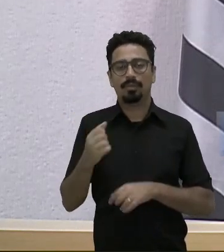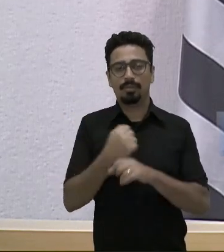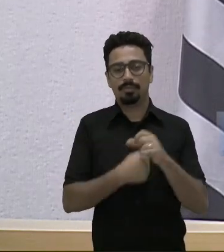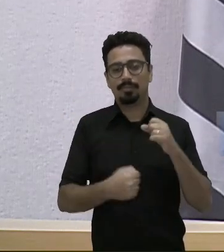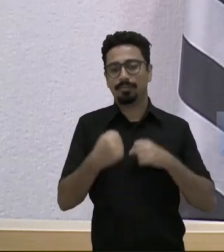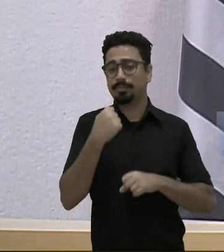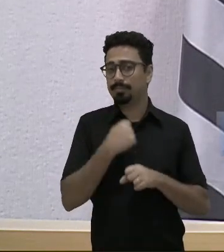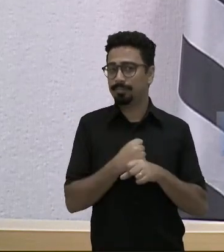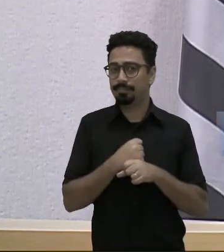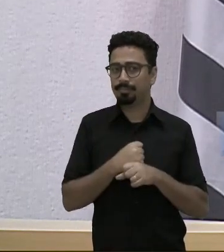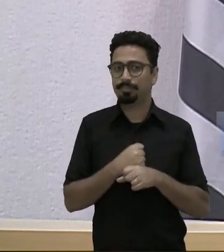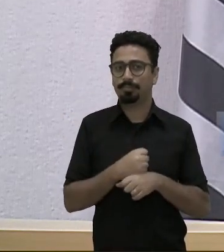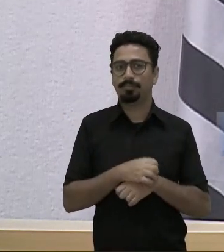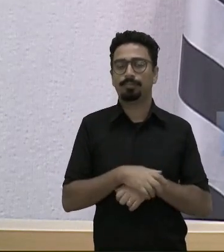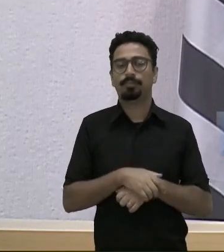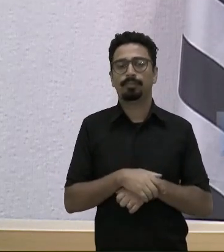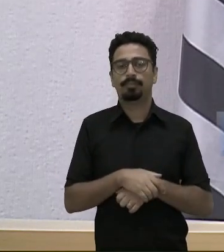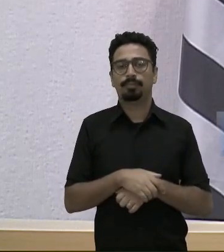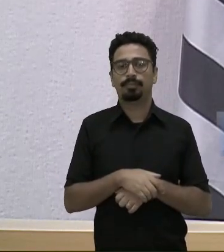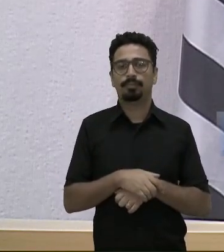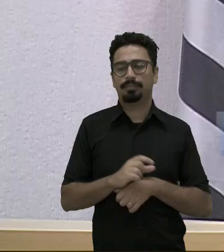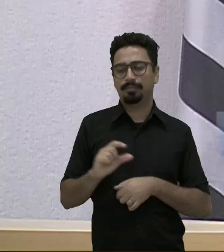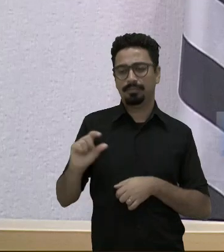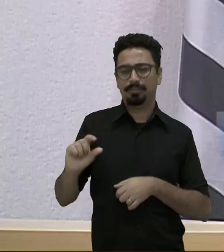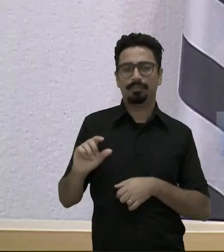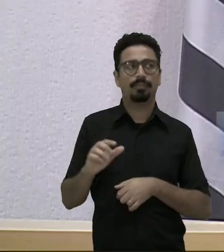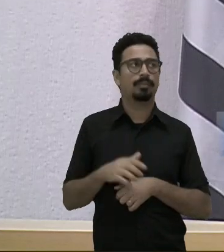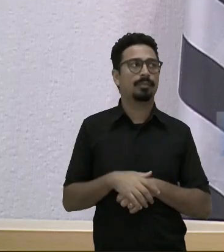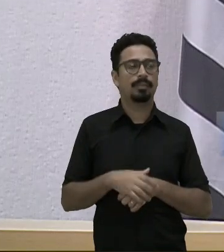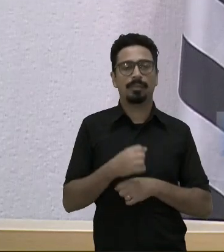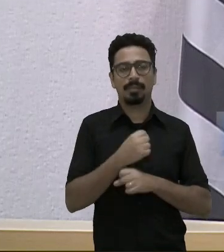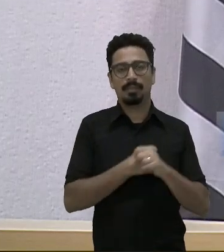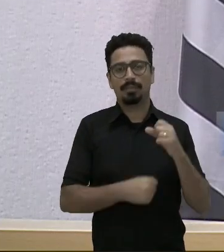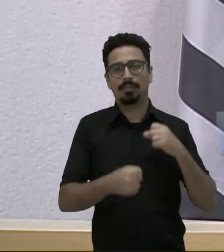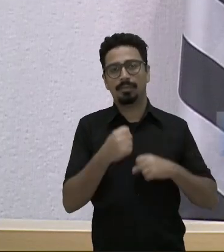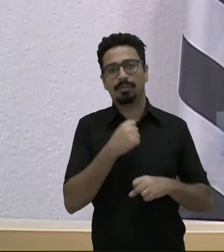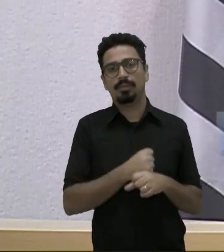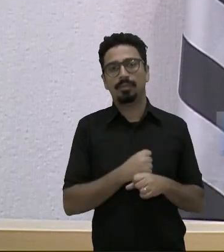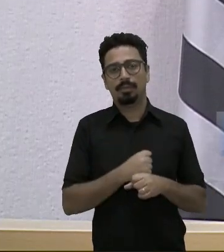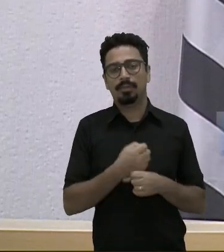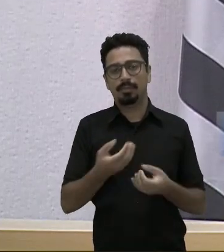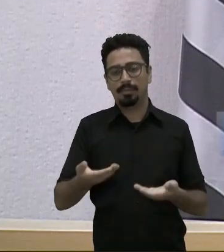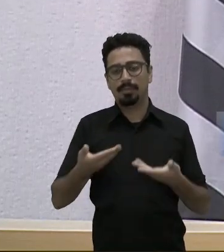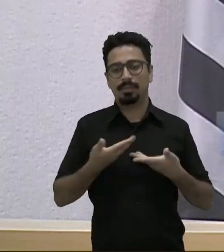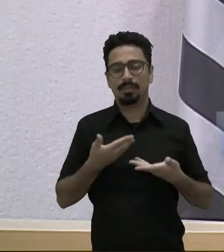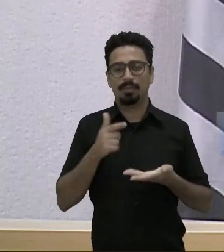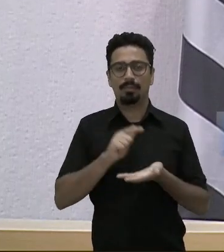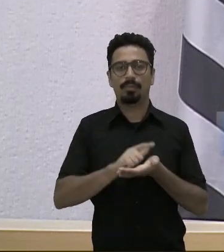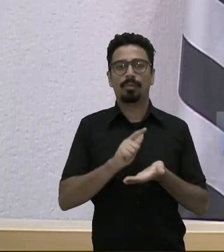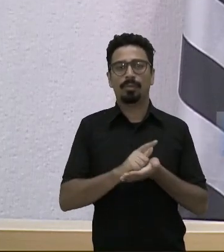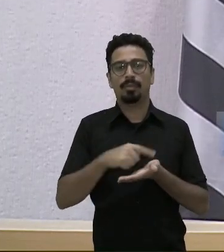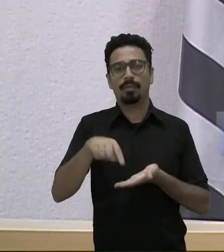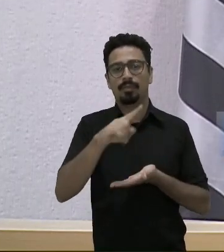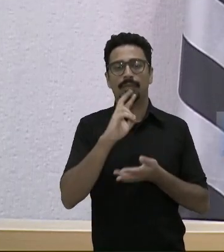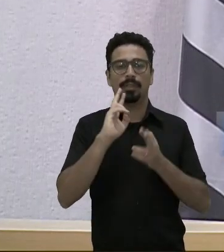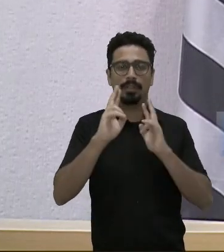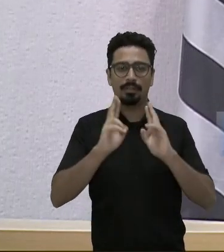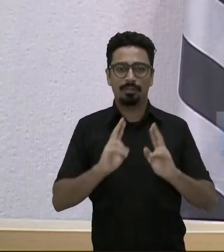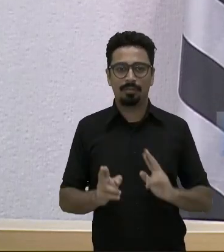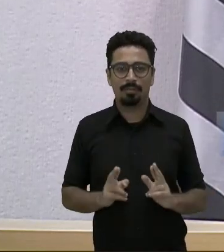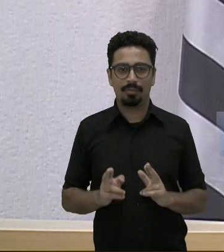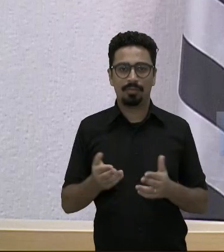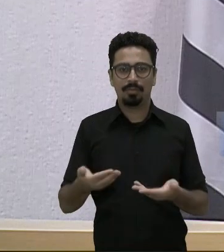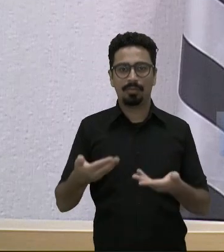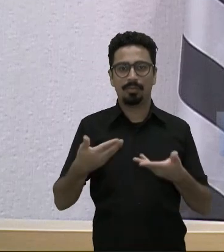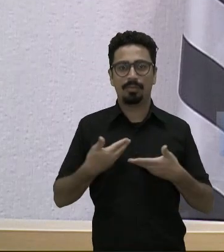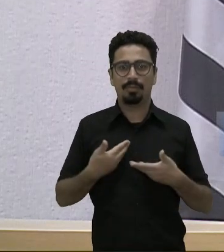passado foi um pouquinho. O ano passado me entregaram aquele questionário que vocês respondem, sabe, com as letras de vocês, me entregaram